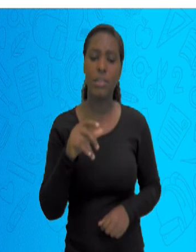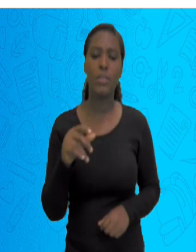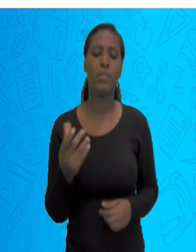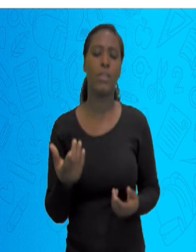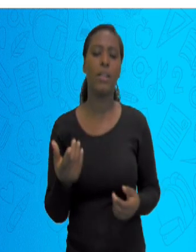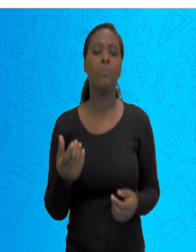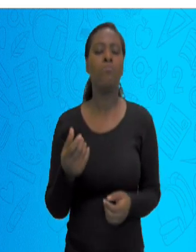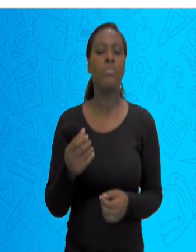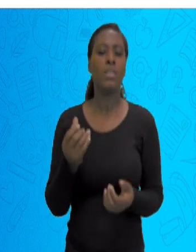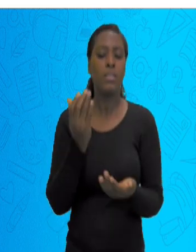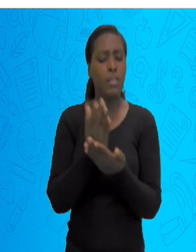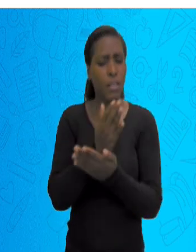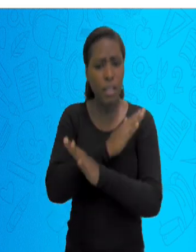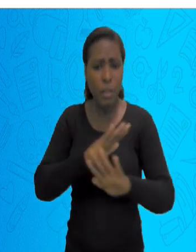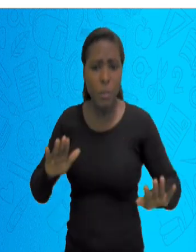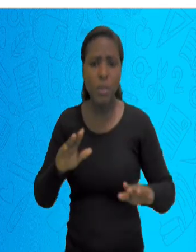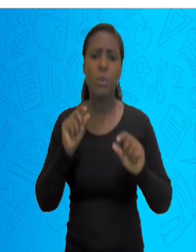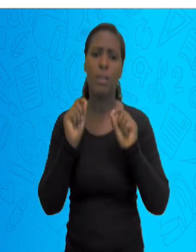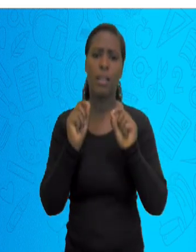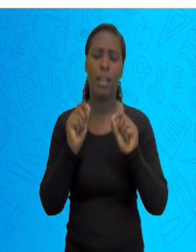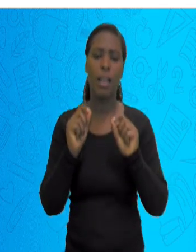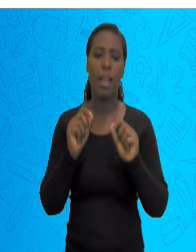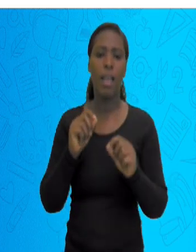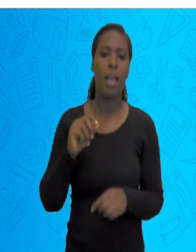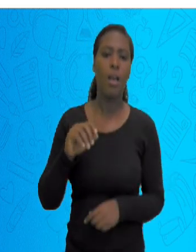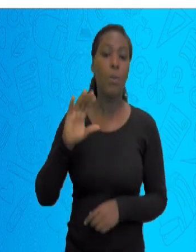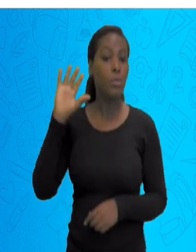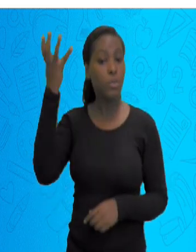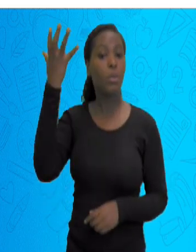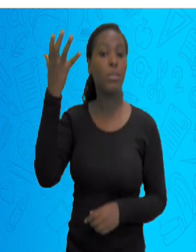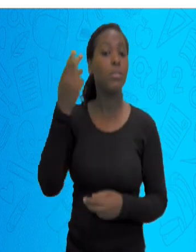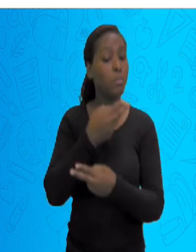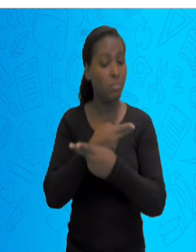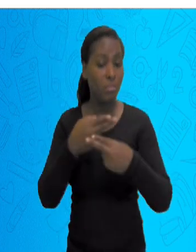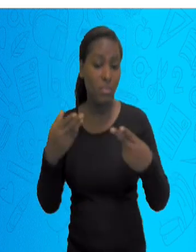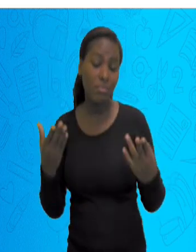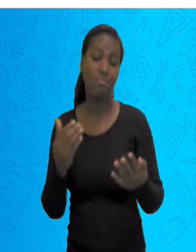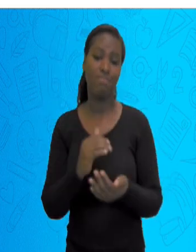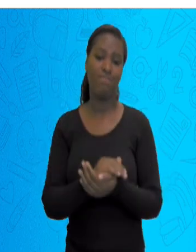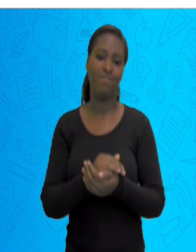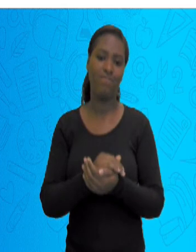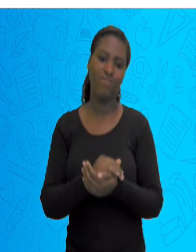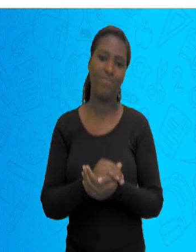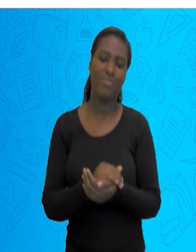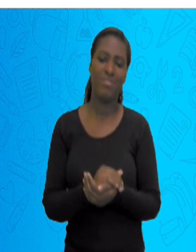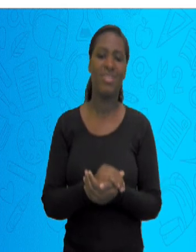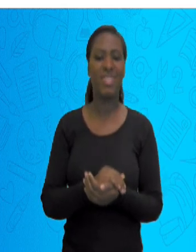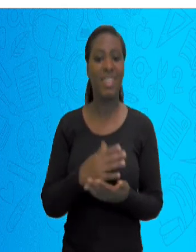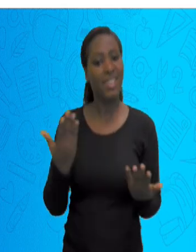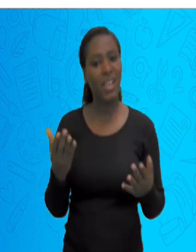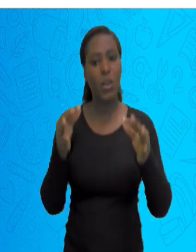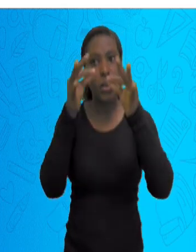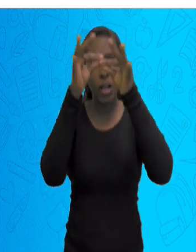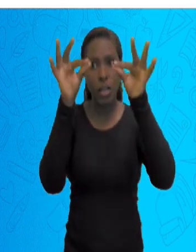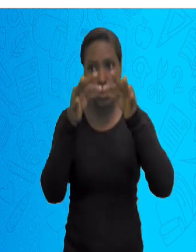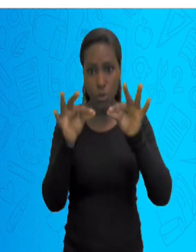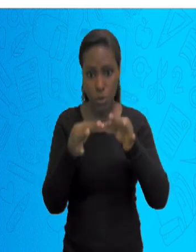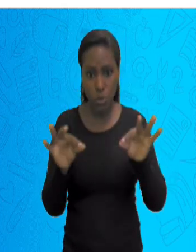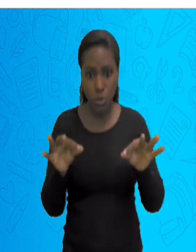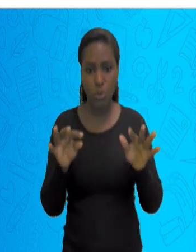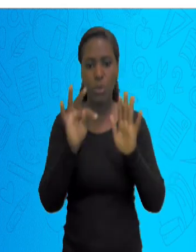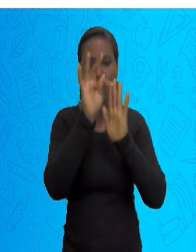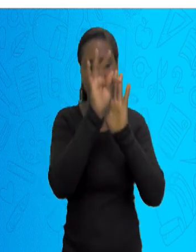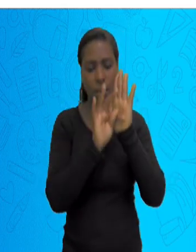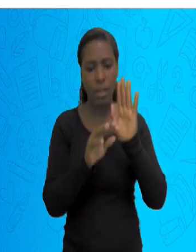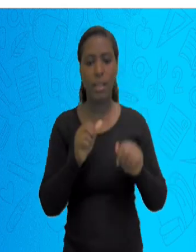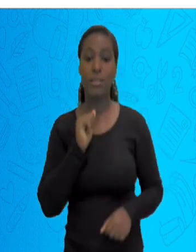acontecimentos, os conflitos, são desenvolvidos. Então, essa foi a estrutura de um texto narrativo, que está